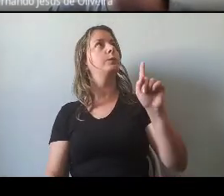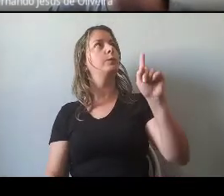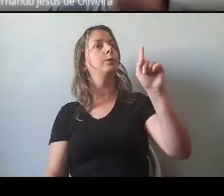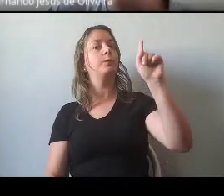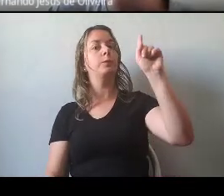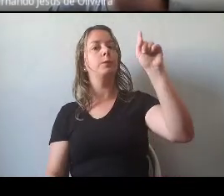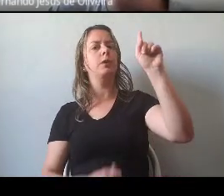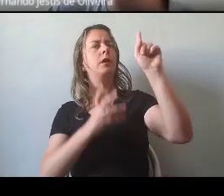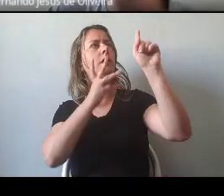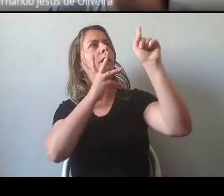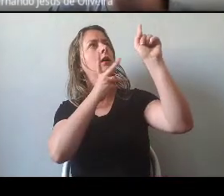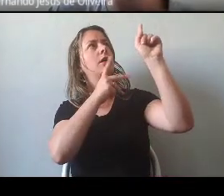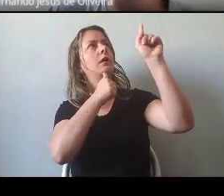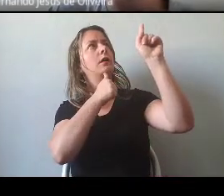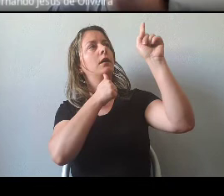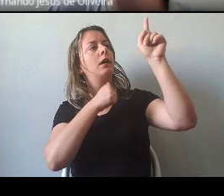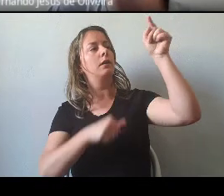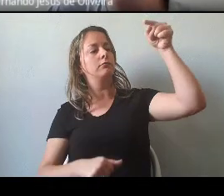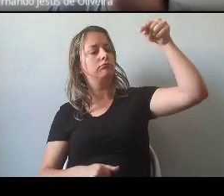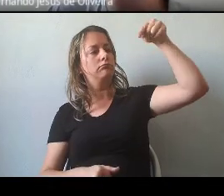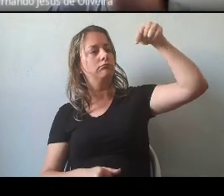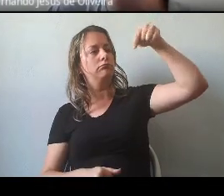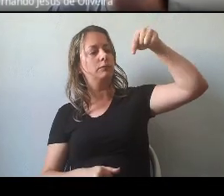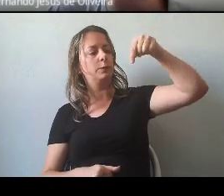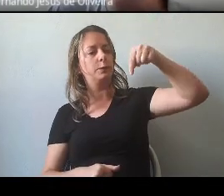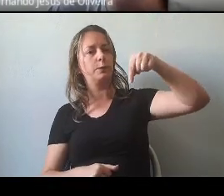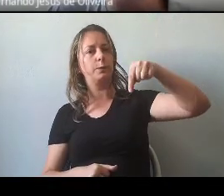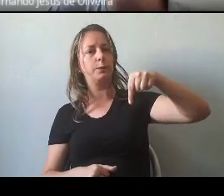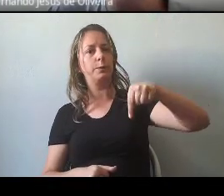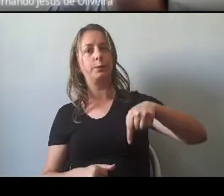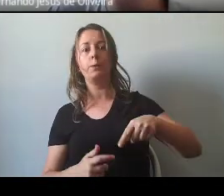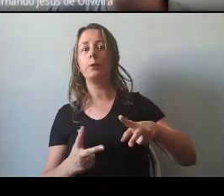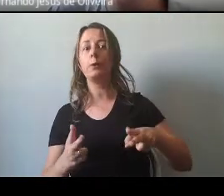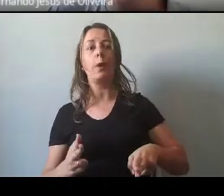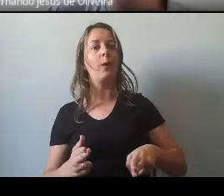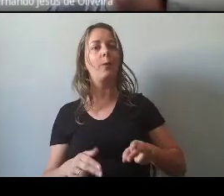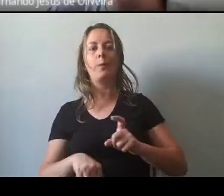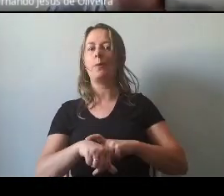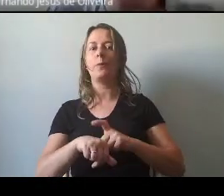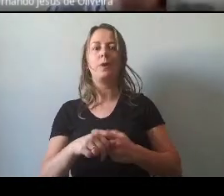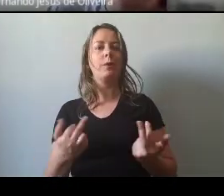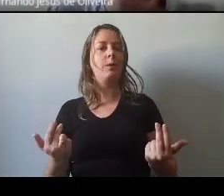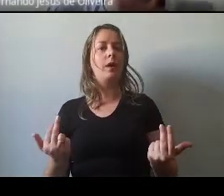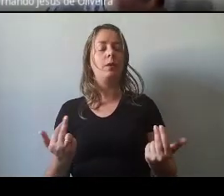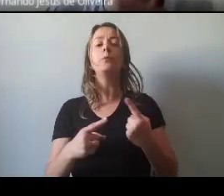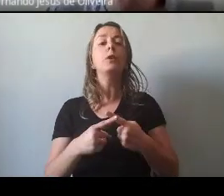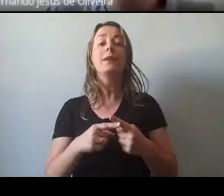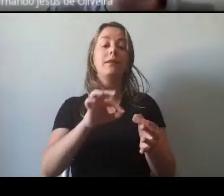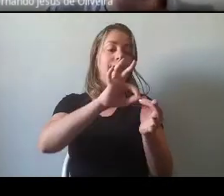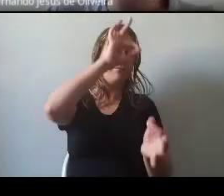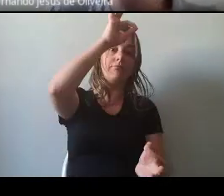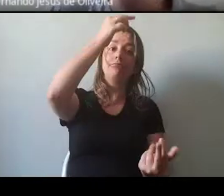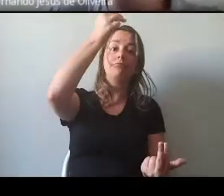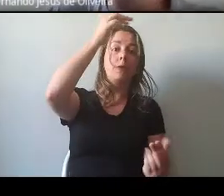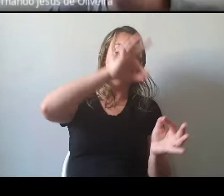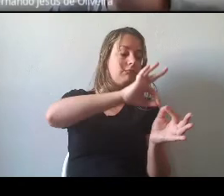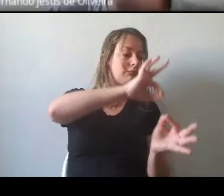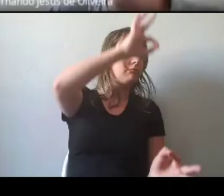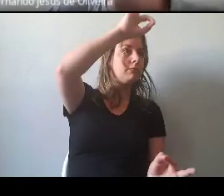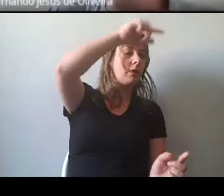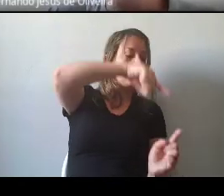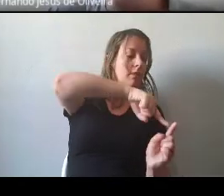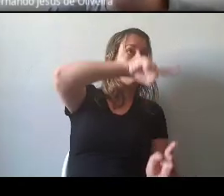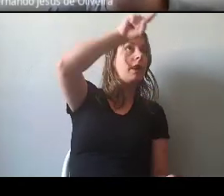na subida é exatamente igual ao tempo que ele gasta na descida. Por quê? Porque a altura é a mesma, a gravidade